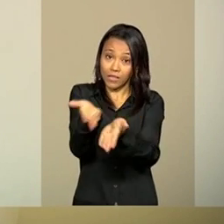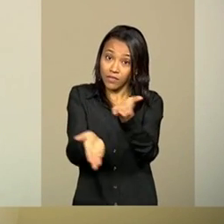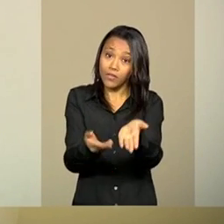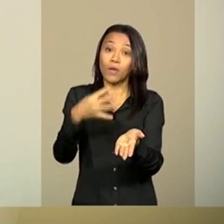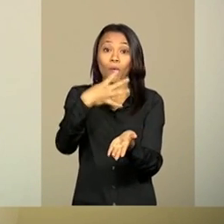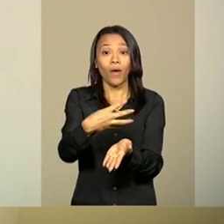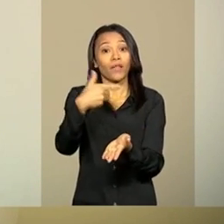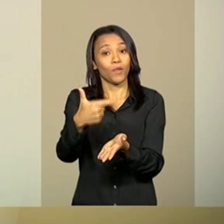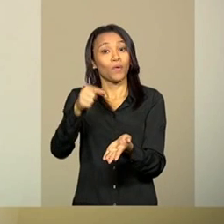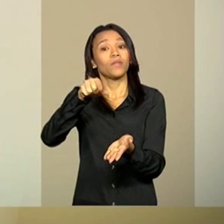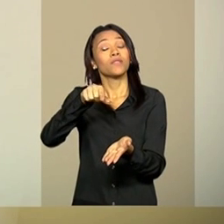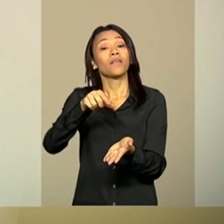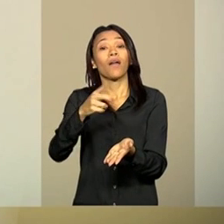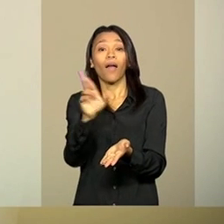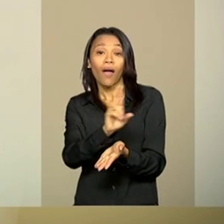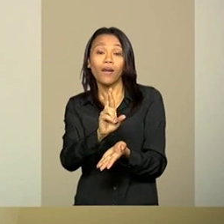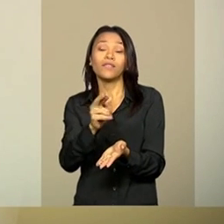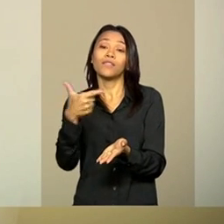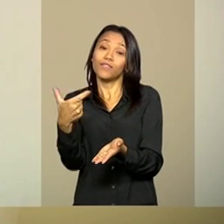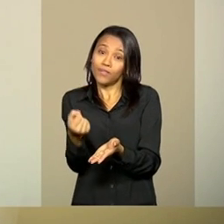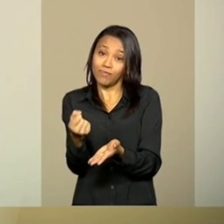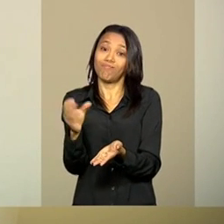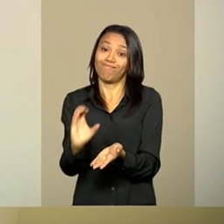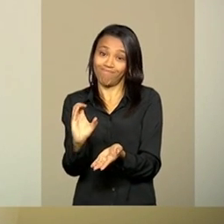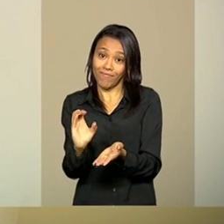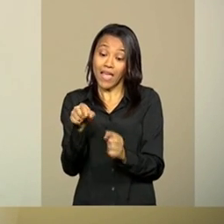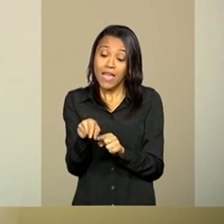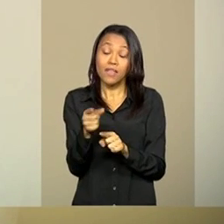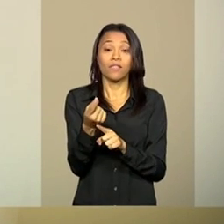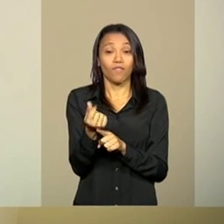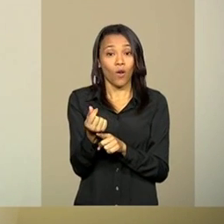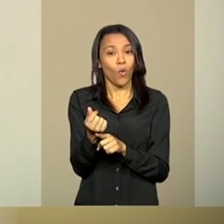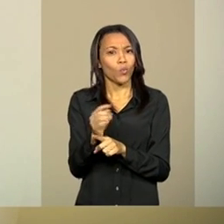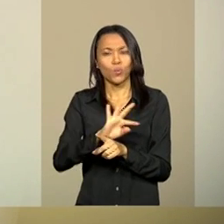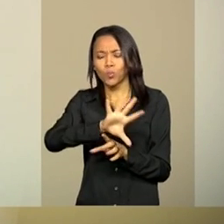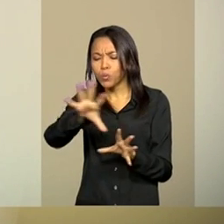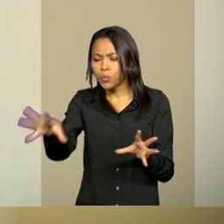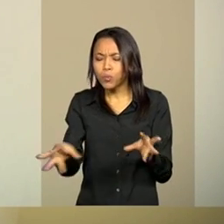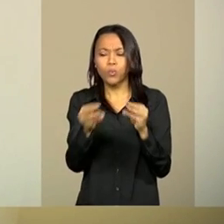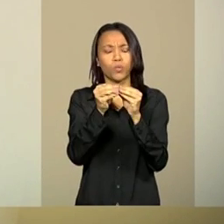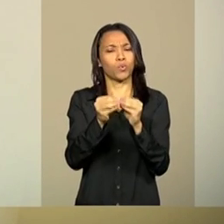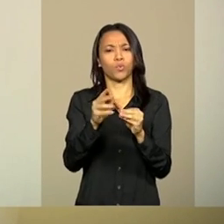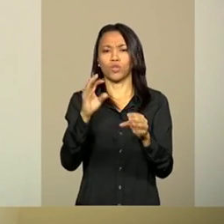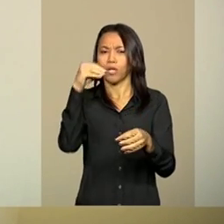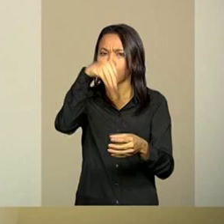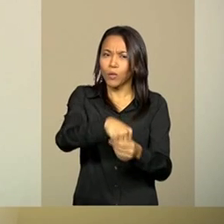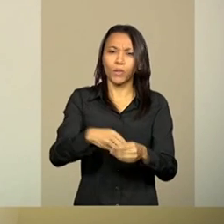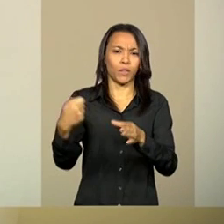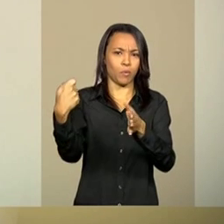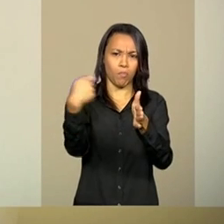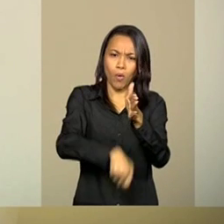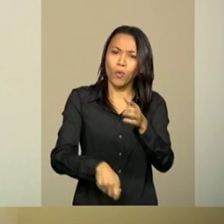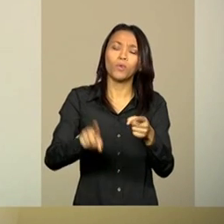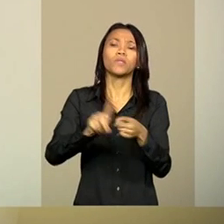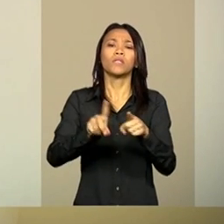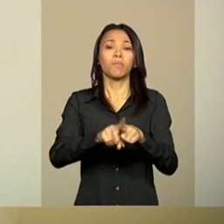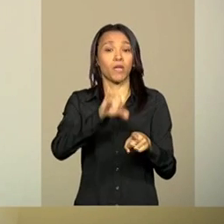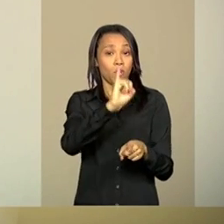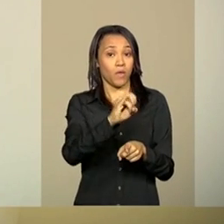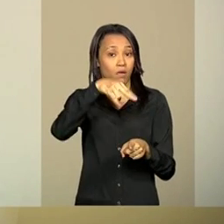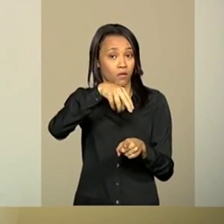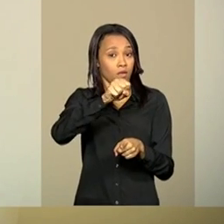42 reais e vinte centavos esse valor cobre todos os tributos e também a contribuição para o